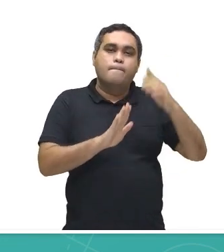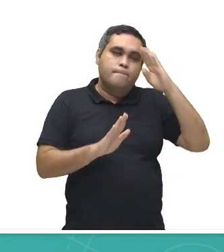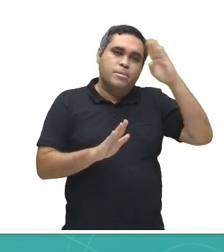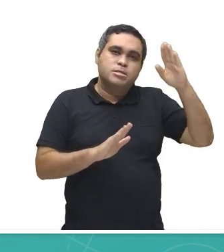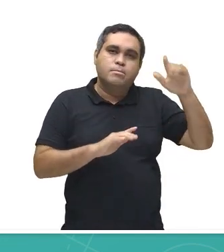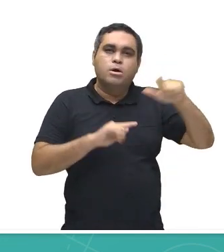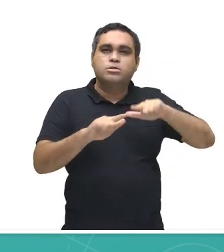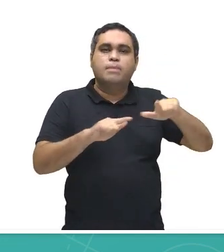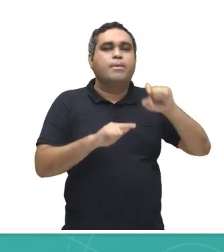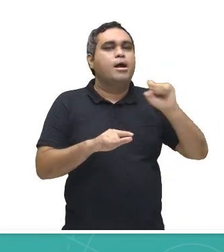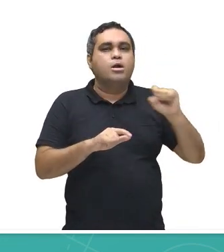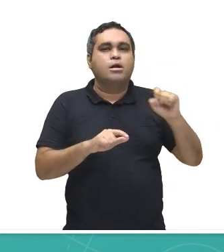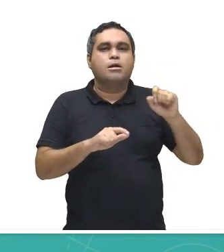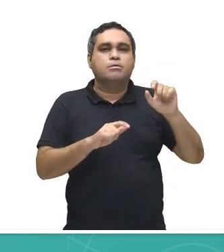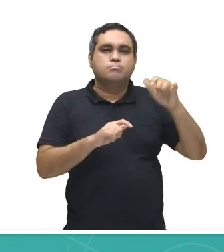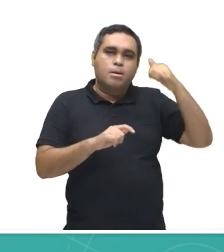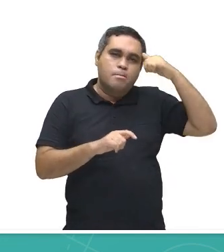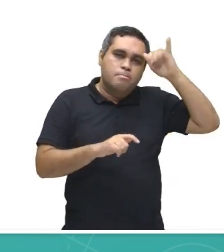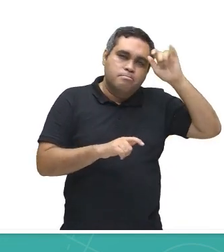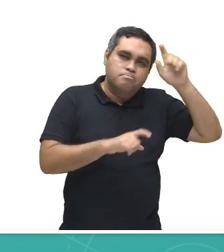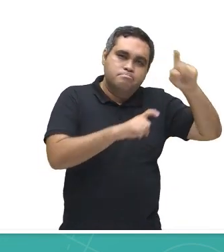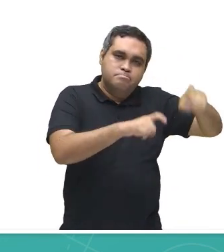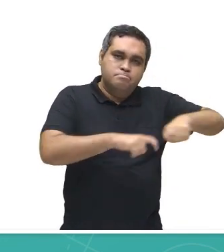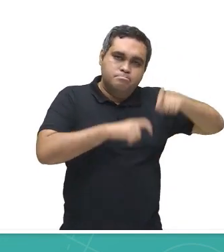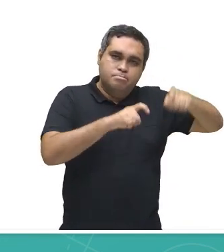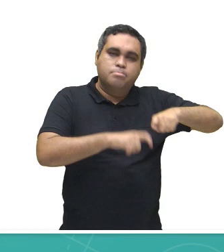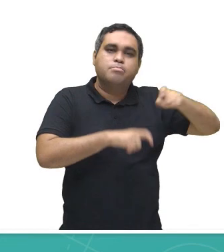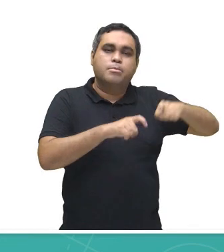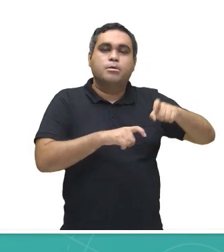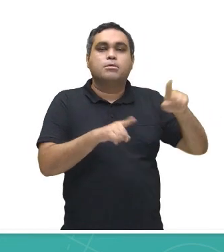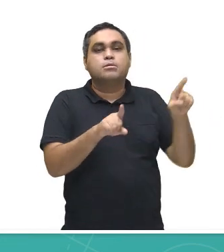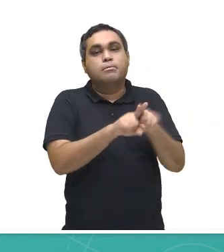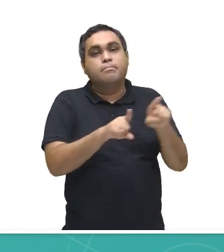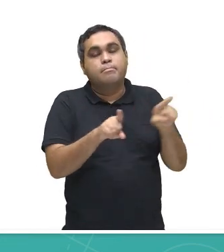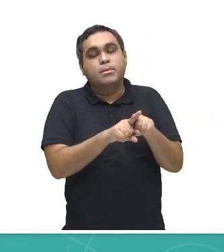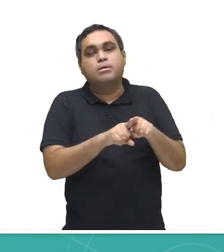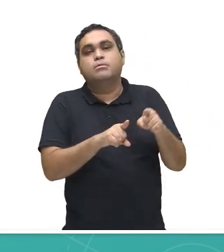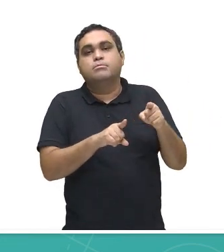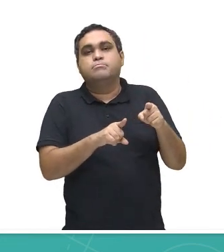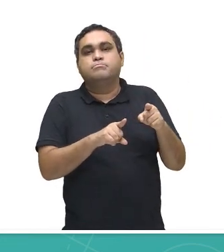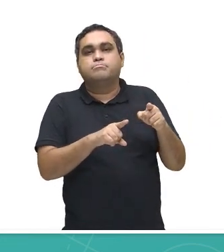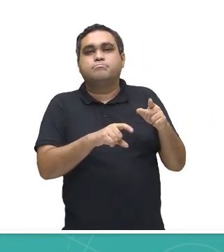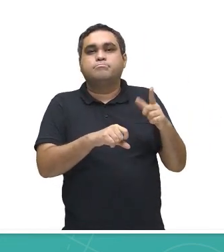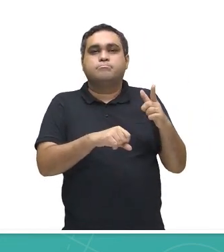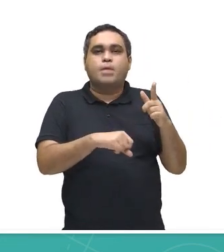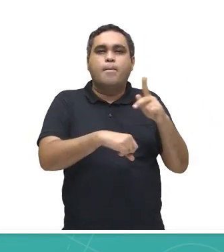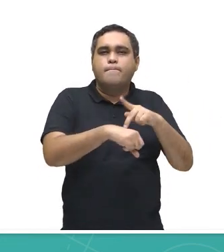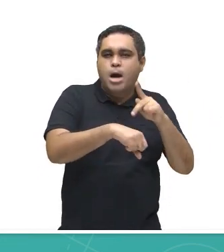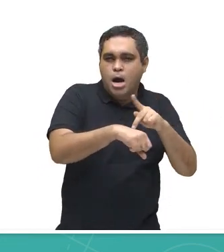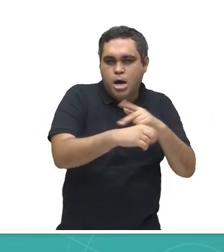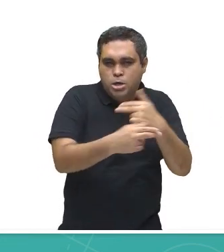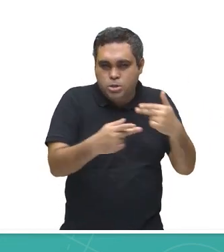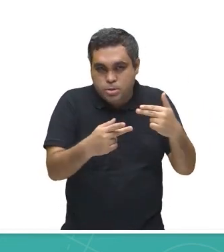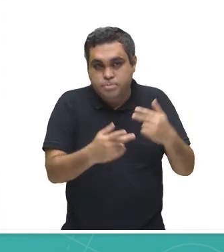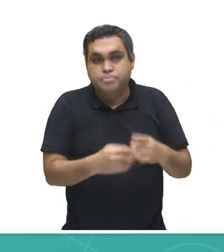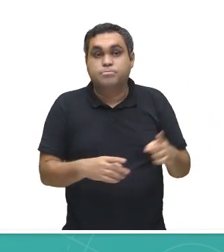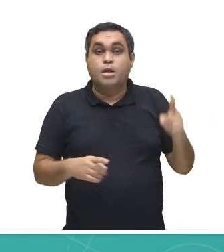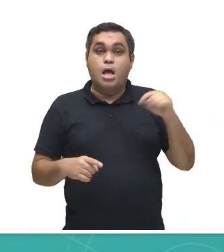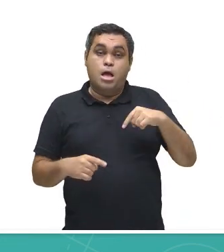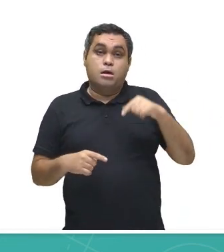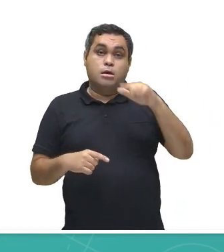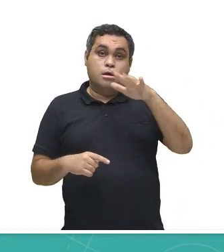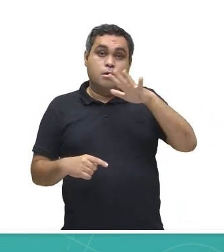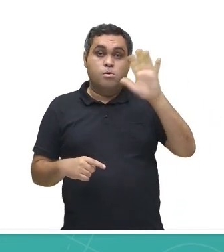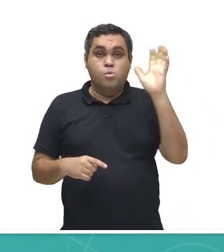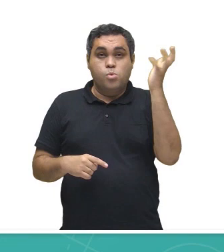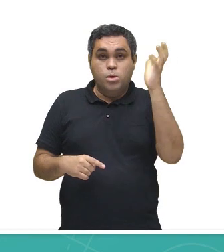os minerais, tá? O clima que a gente observa aqui vai ser um clima quente e úmido, né? Vai ter alta pluviosidade,